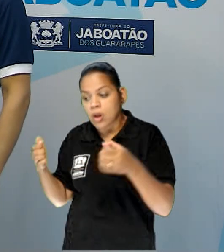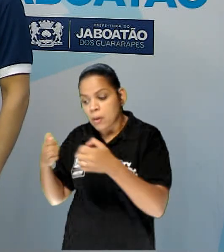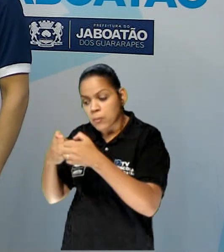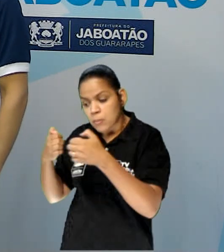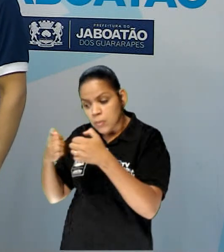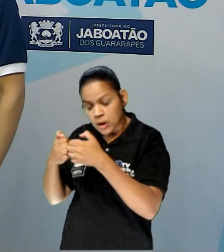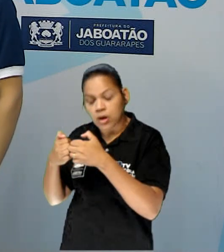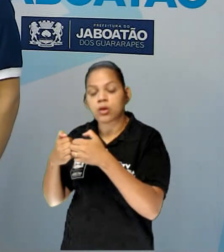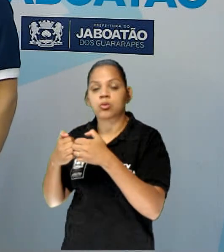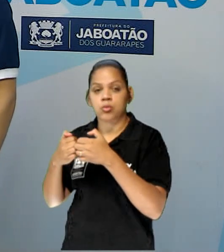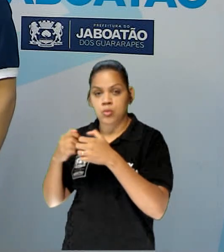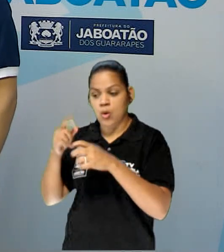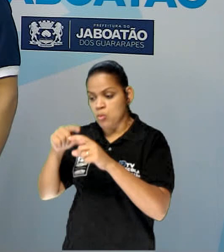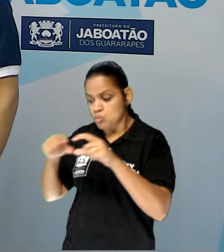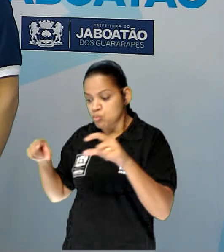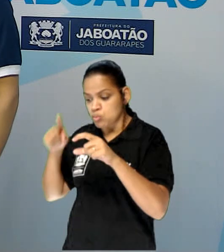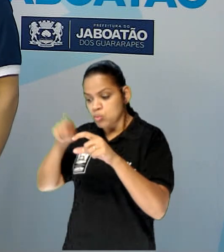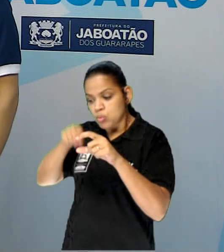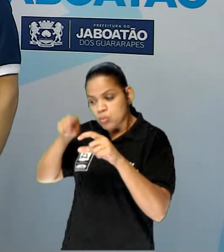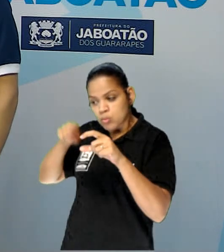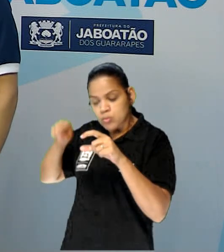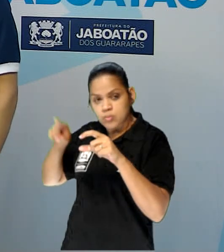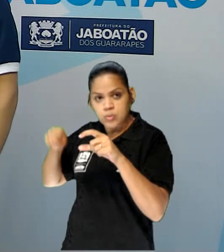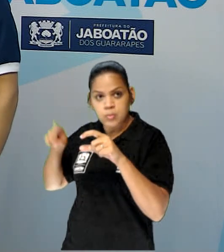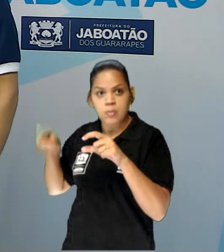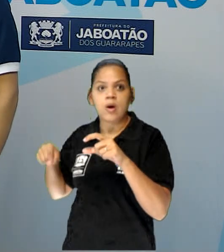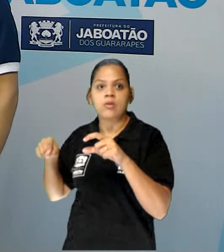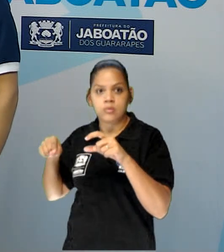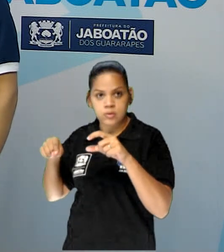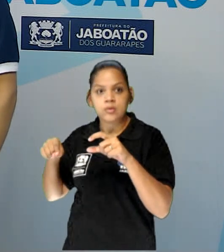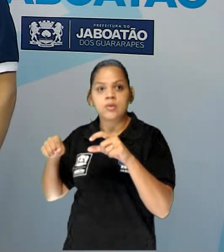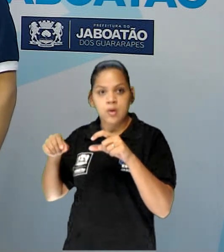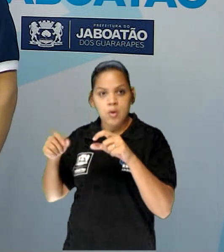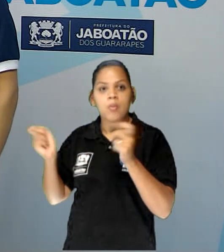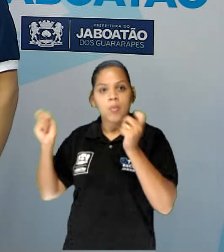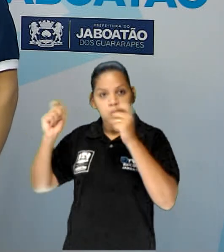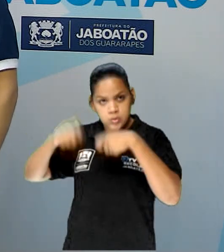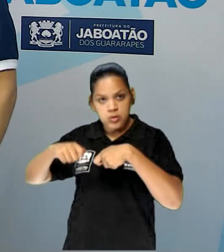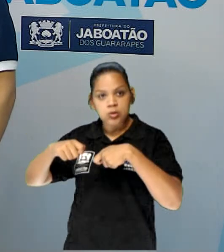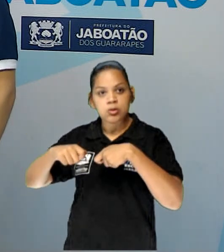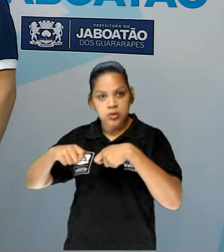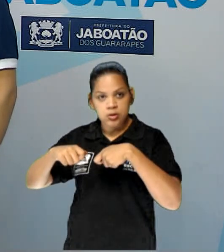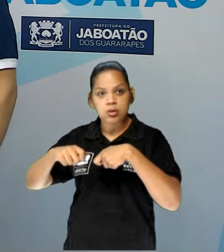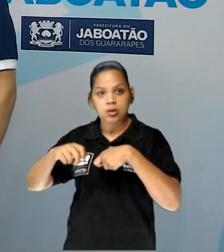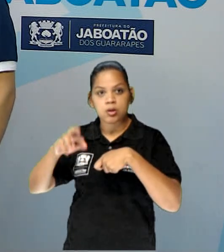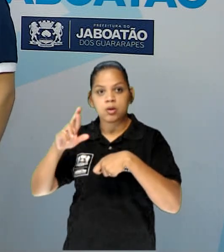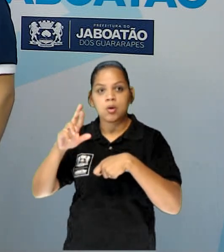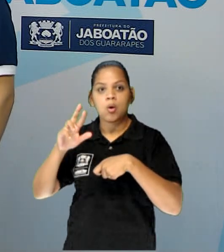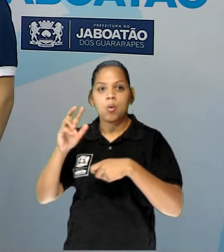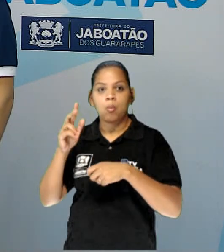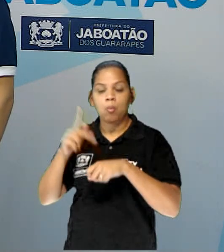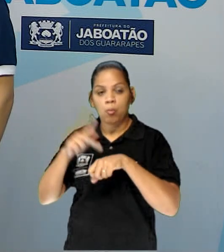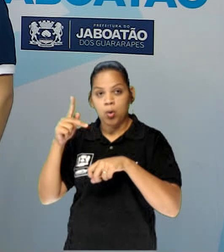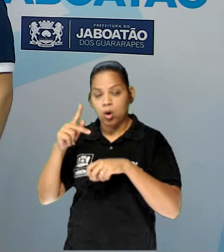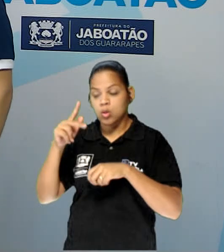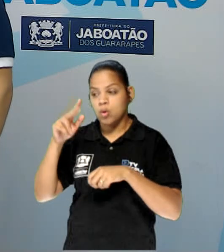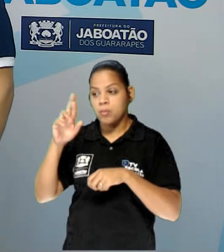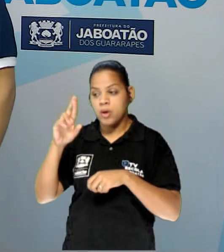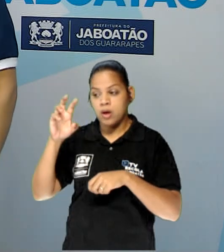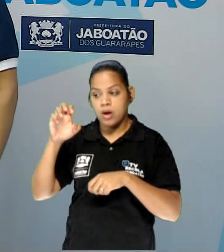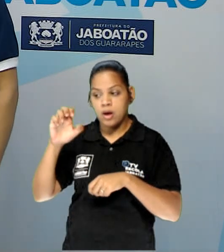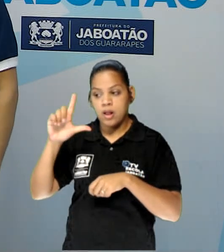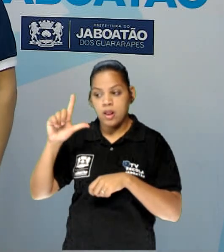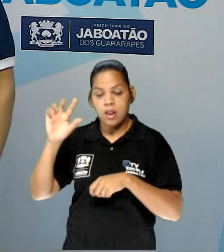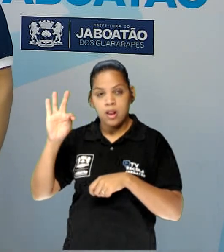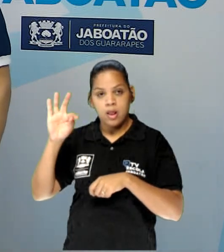de barras. Veja que aqui coube um pronome relativo, que seria o qual. Dessa forma, eu confirmo que esse que, ao